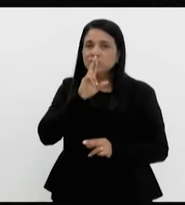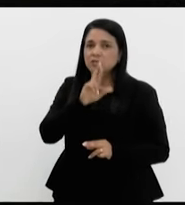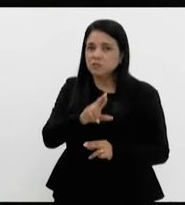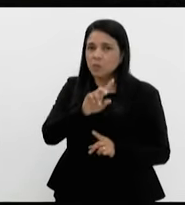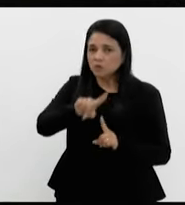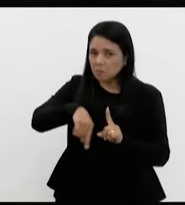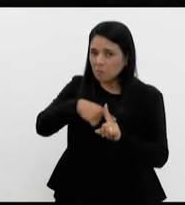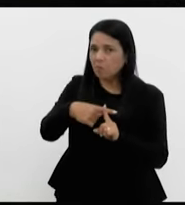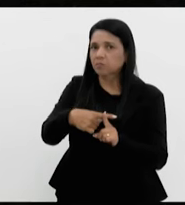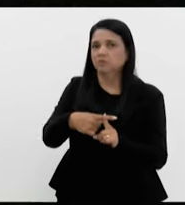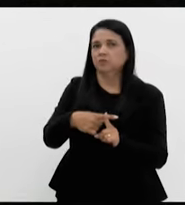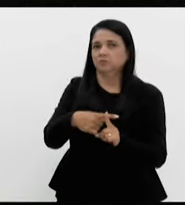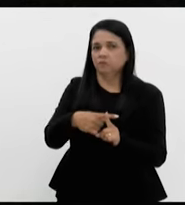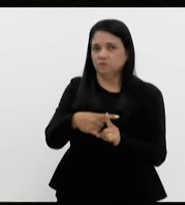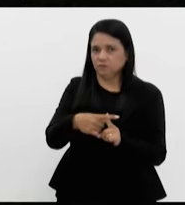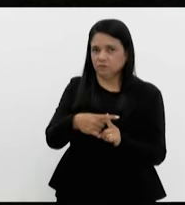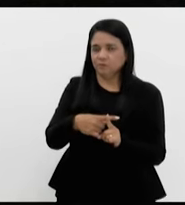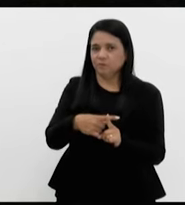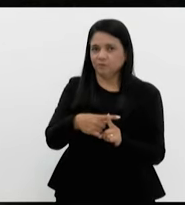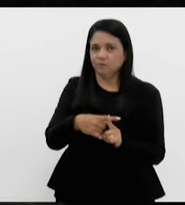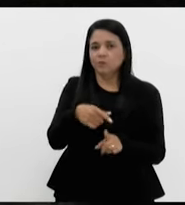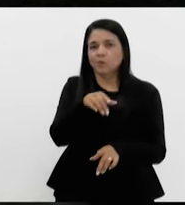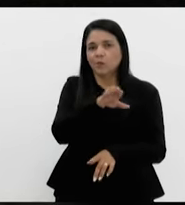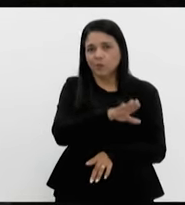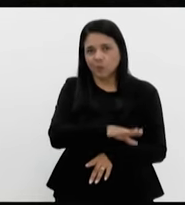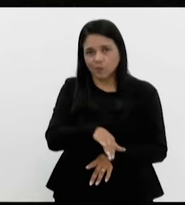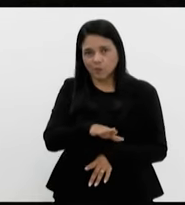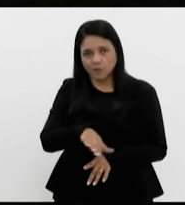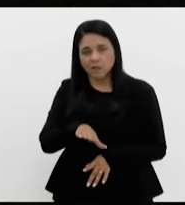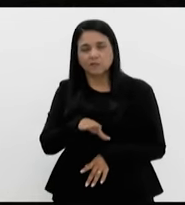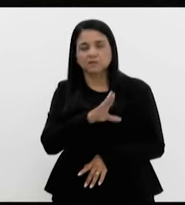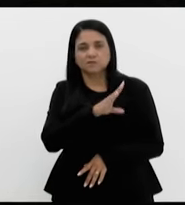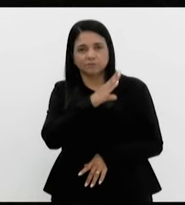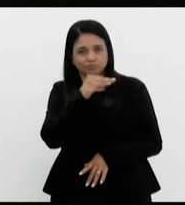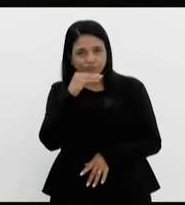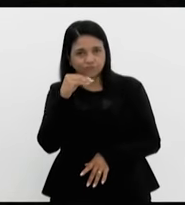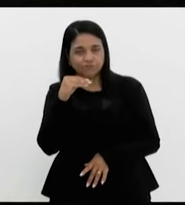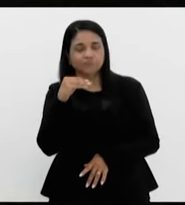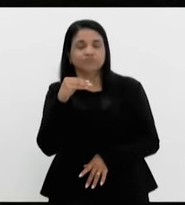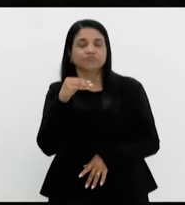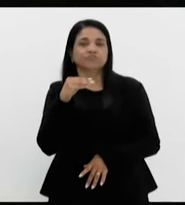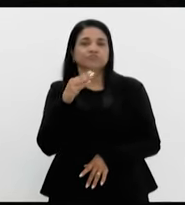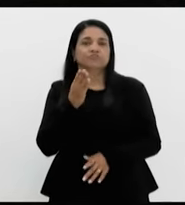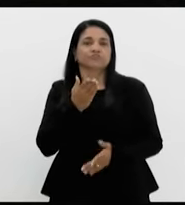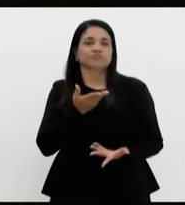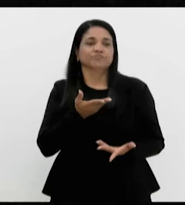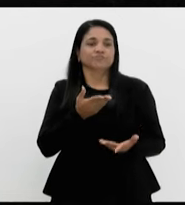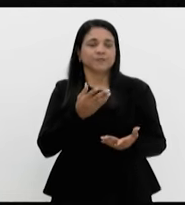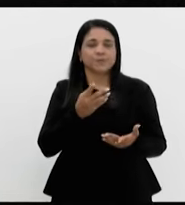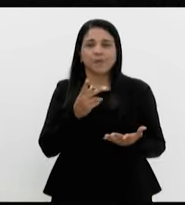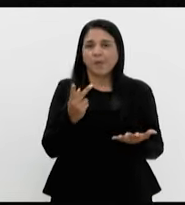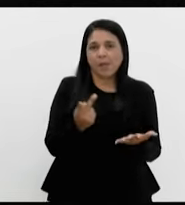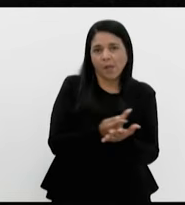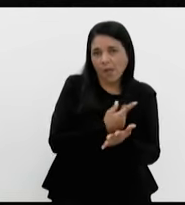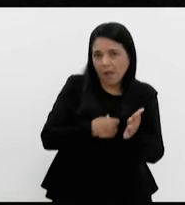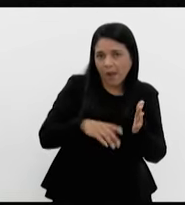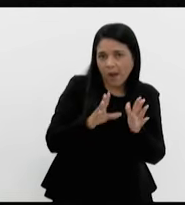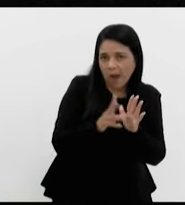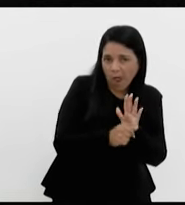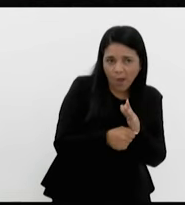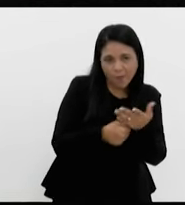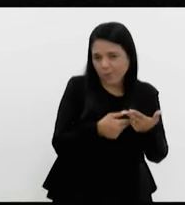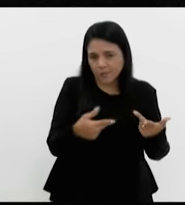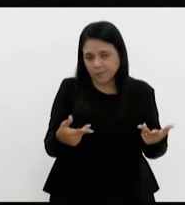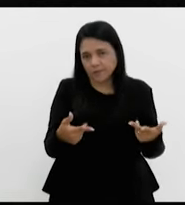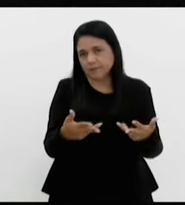mais concretos com crianças e adolescentes que cometeram atos infracionais menos